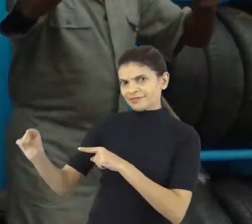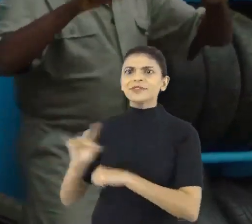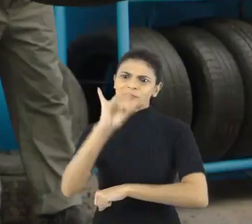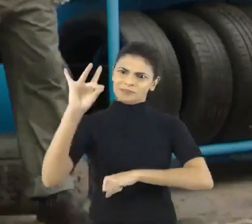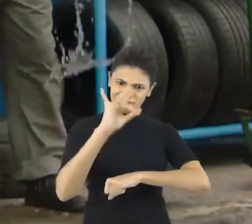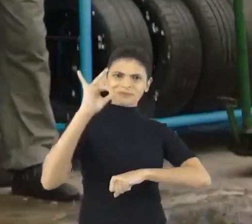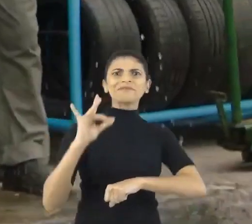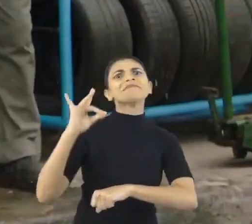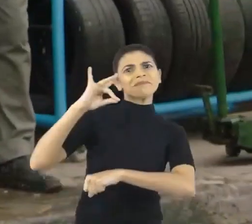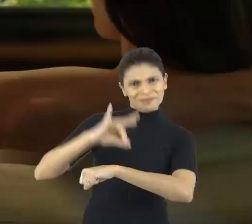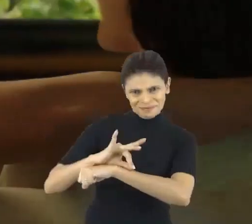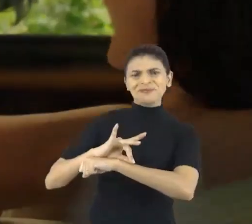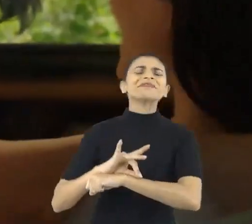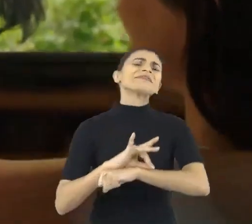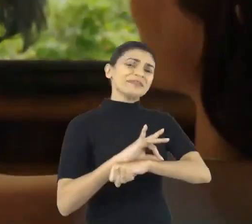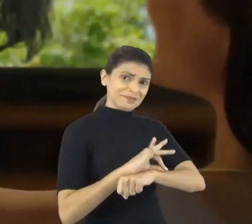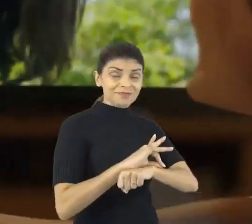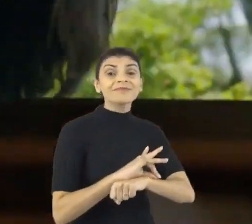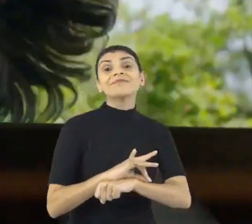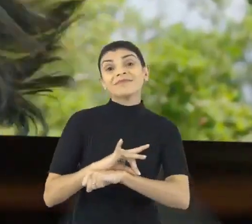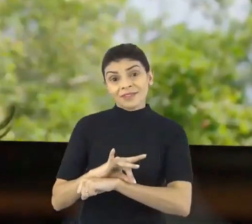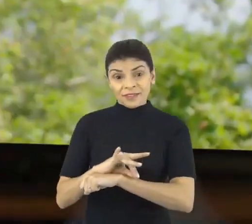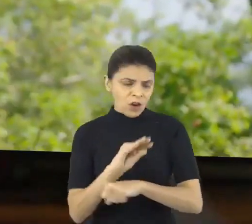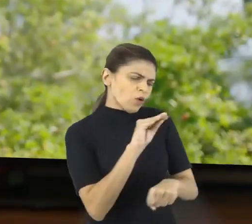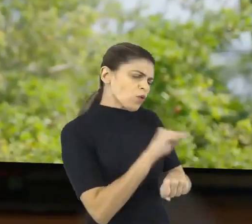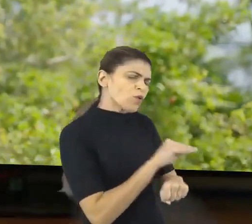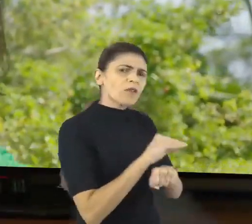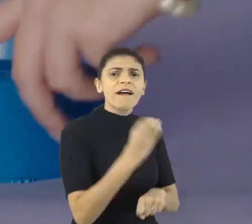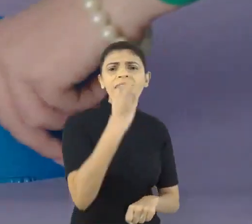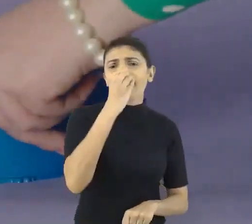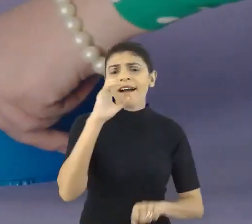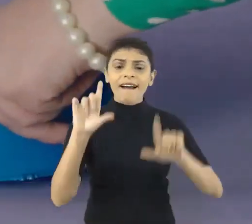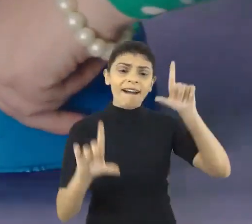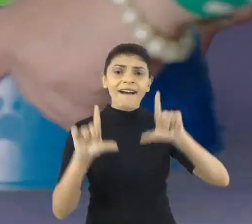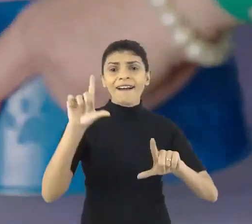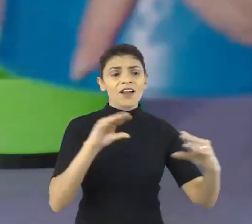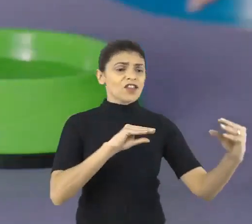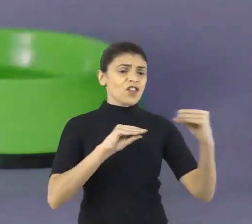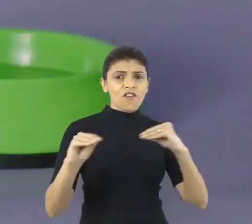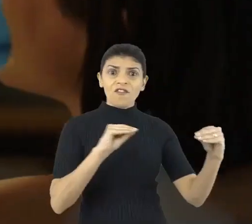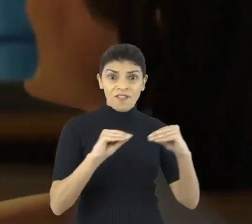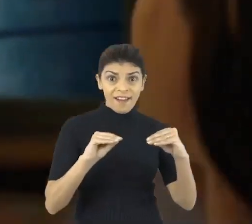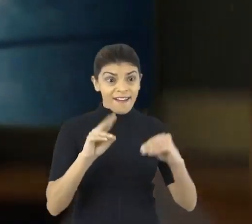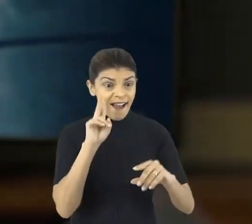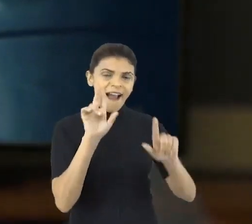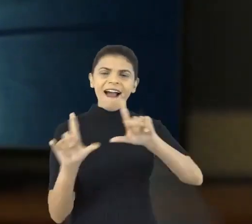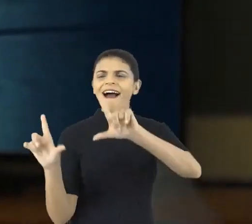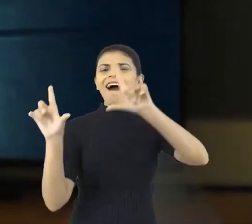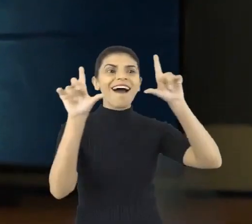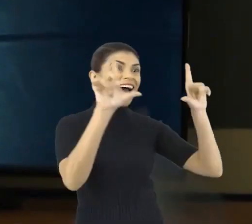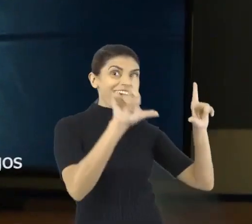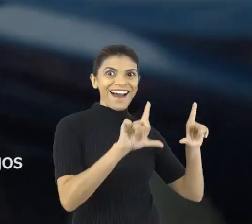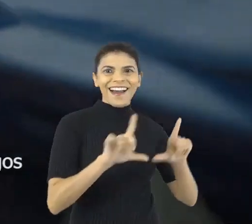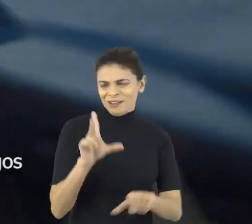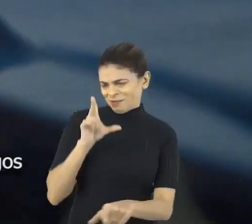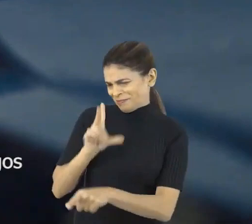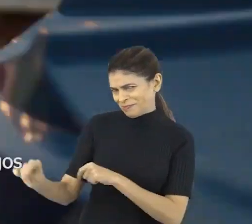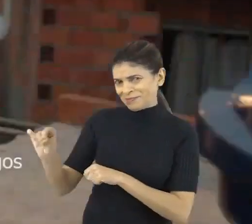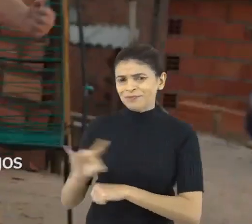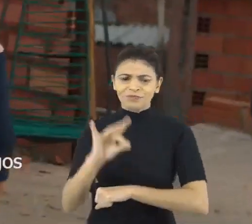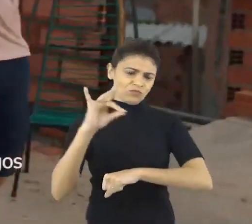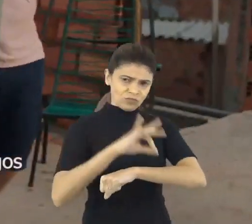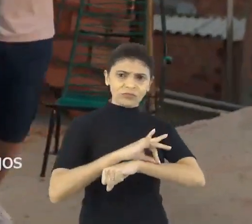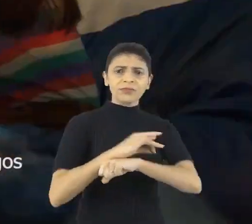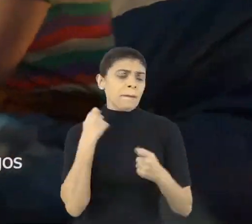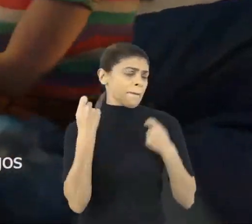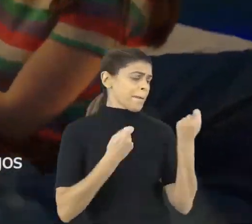é dia de combater o mosquito. Dia do pet shop, da novela ou do jiu-jitsu. Também é dia de combater o mosquito. Até no dia